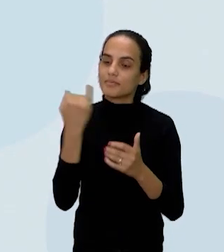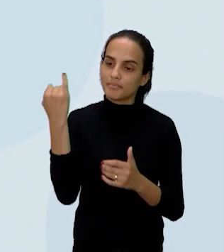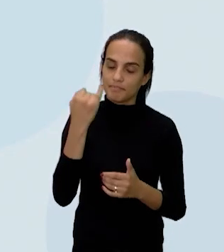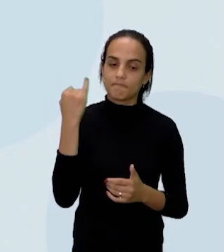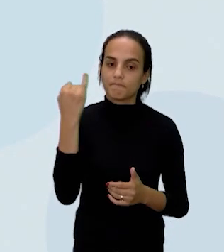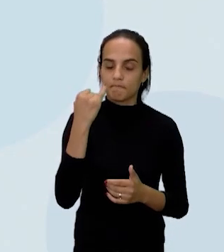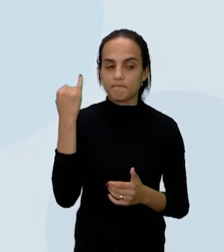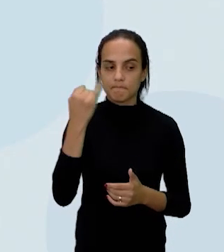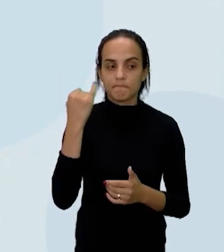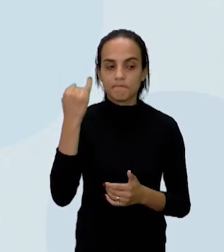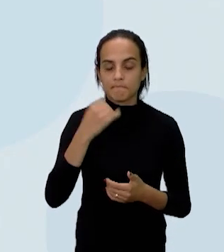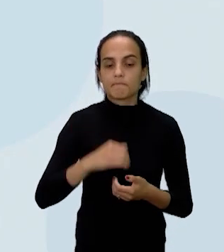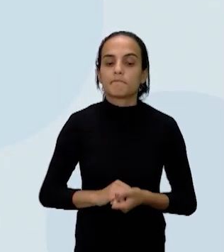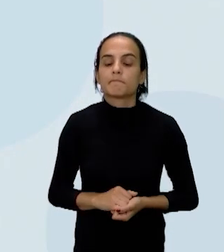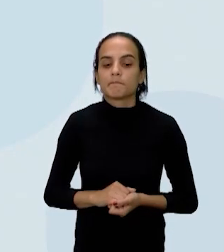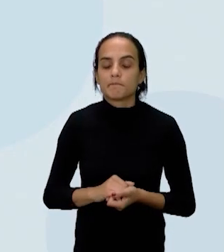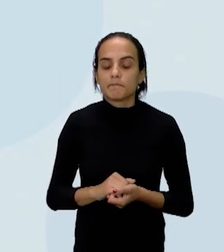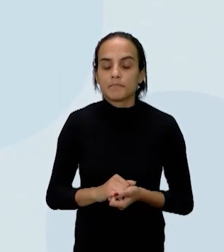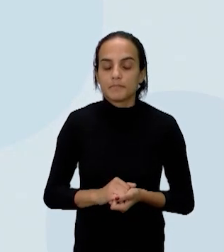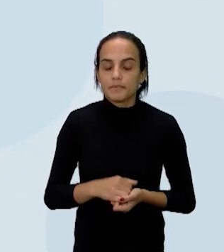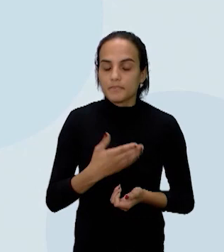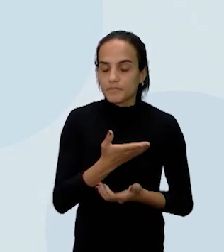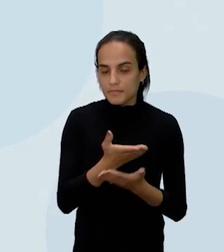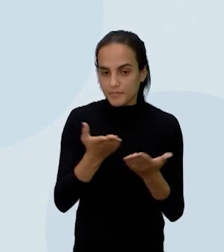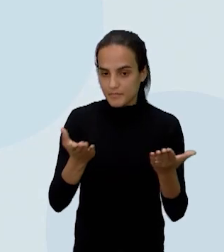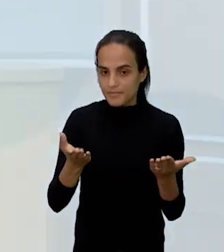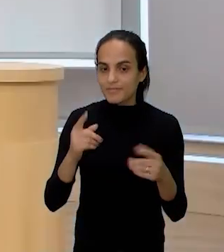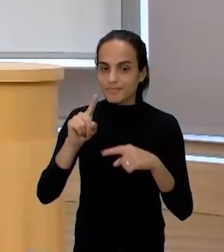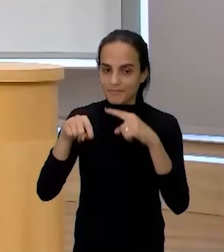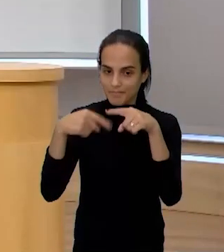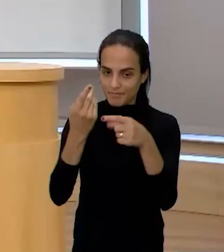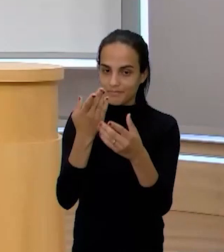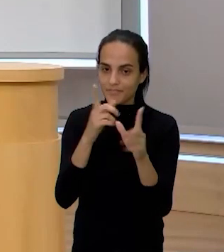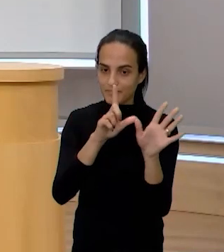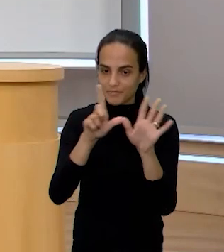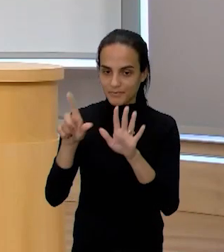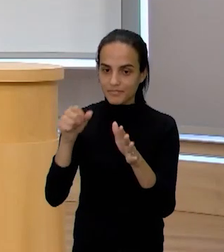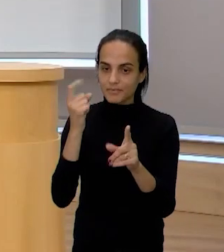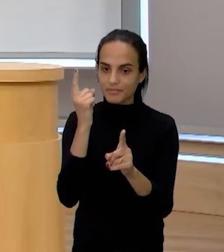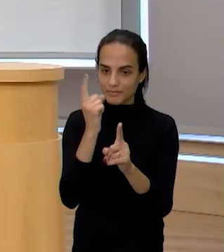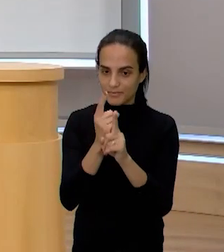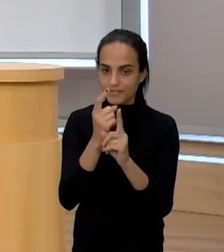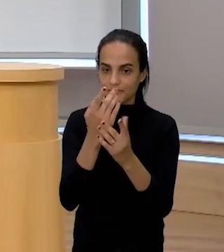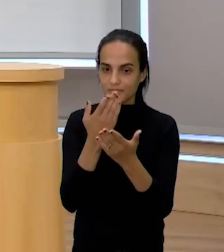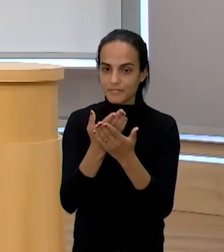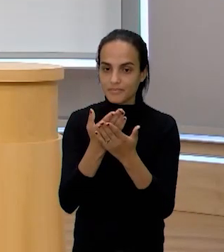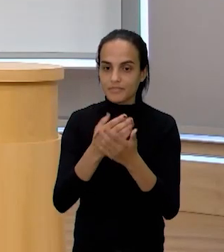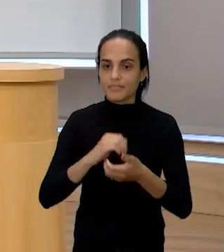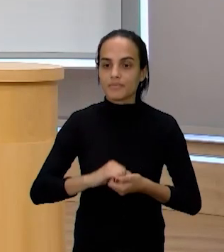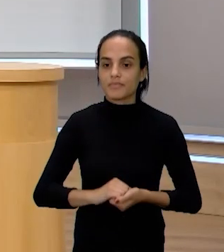vocês avaliarem a aula, e espero vocês na próxima semana para a próxima aula.